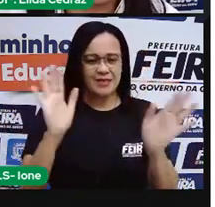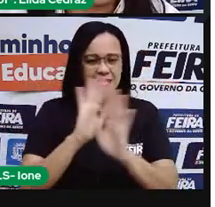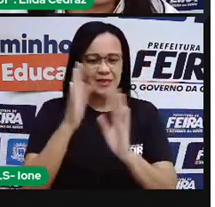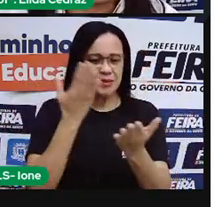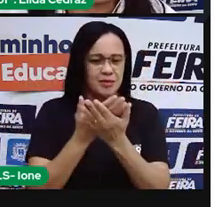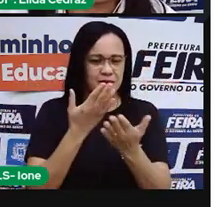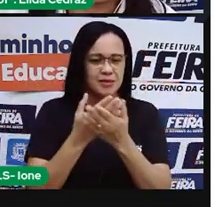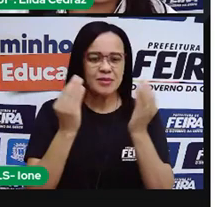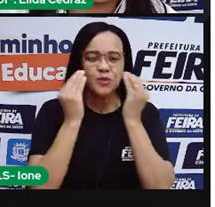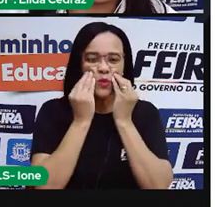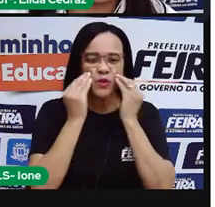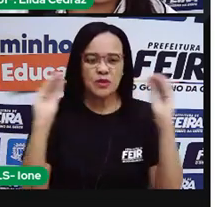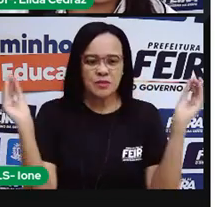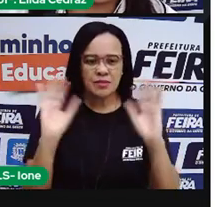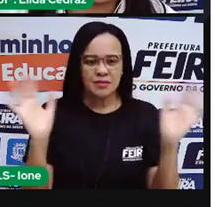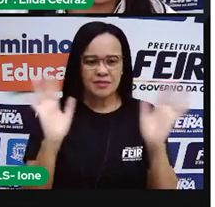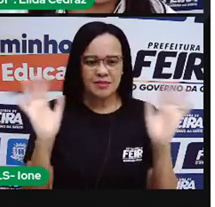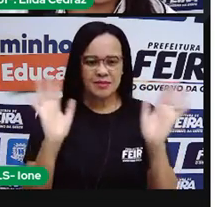Tchau.